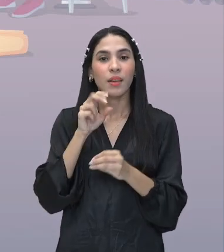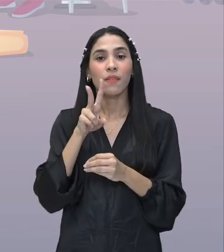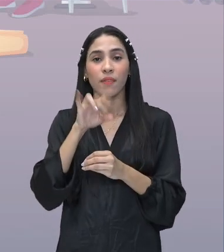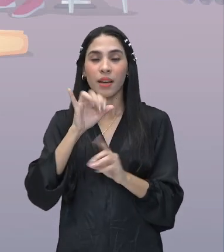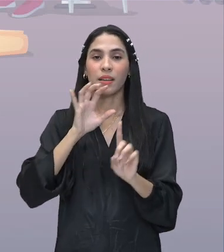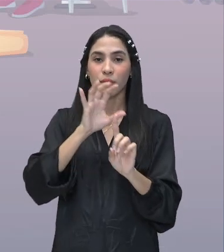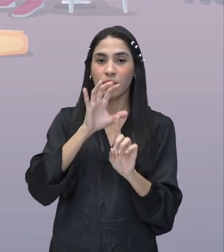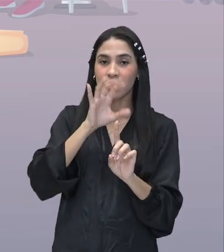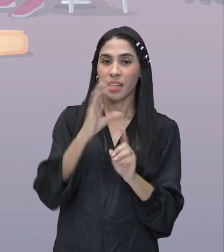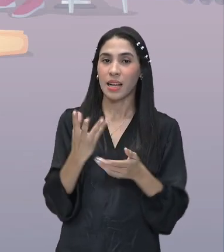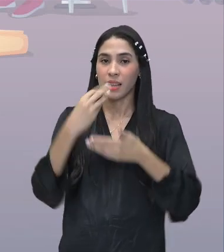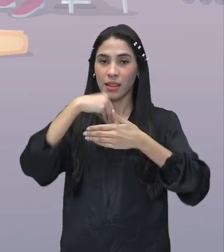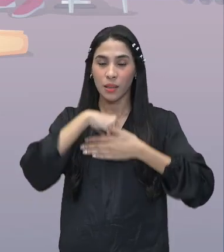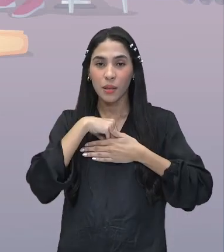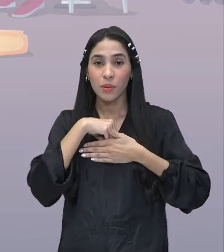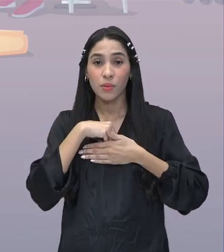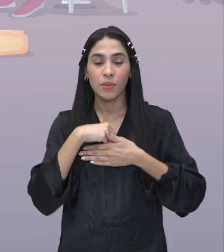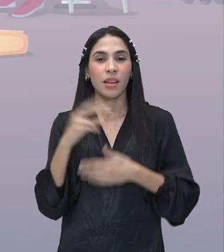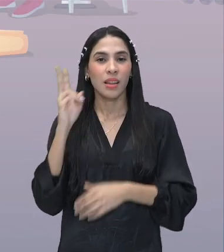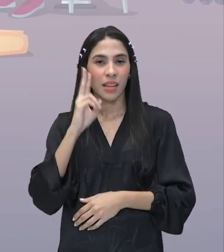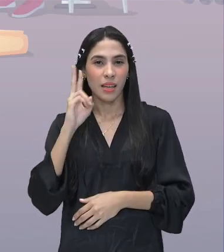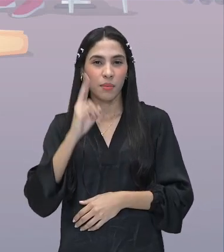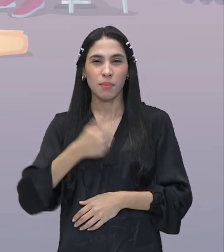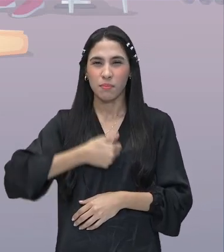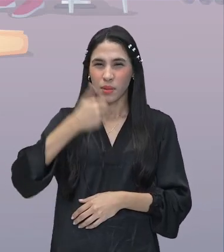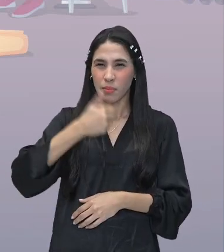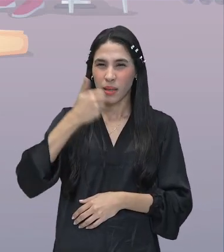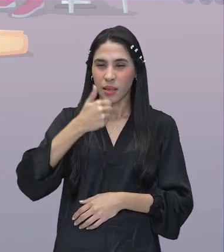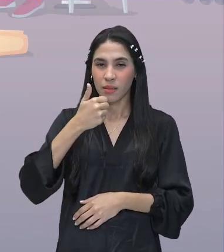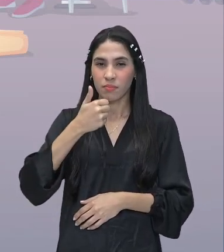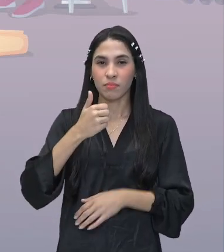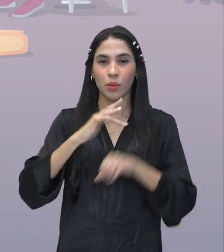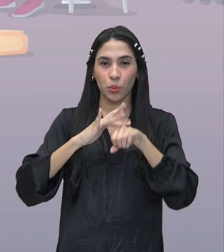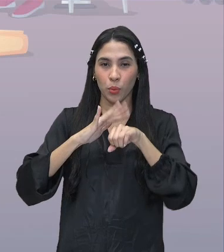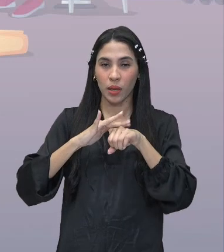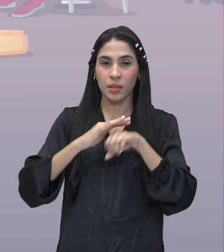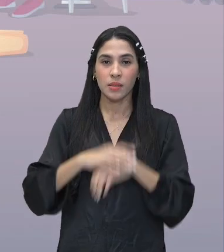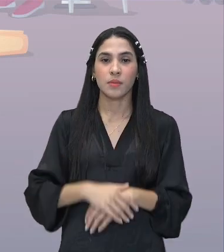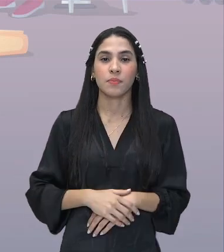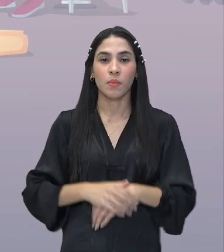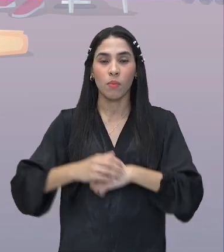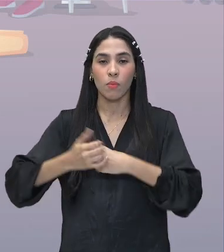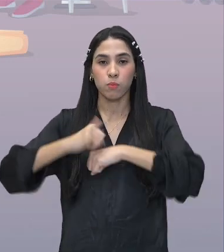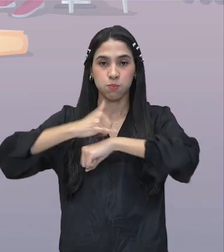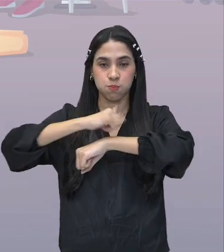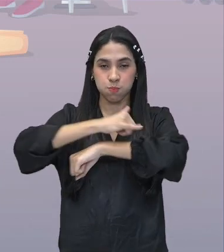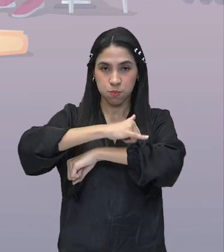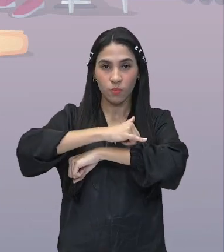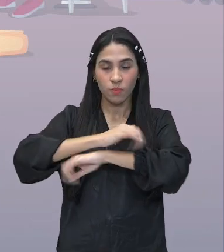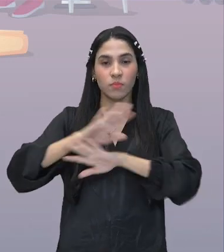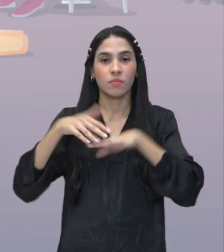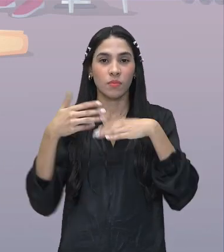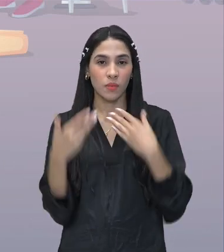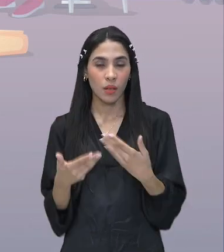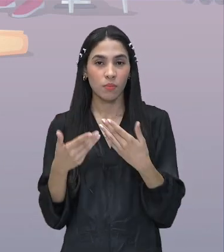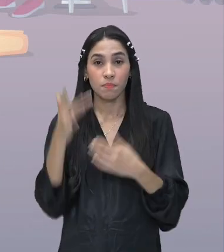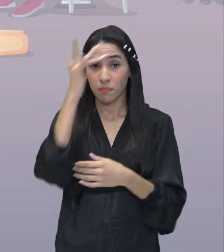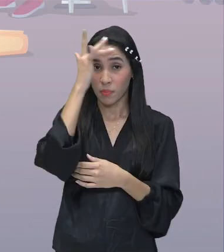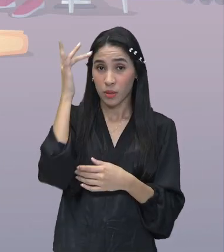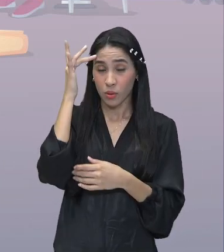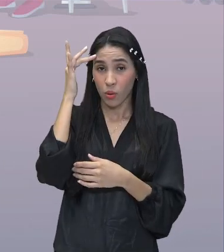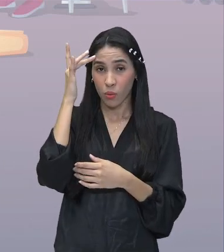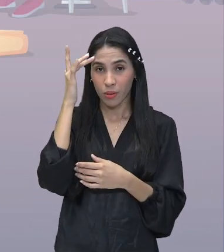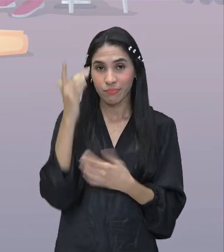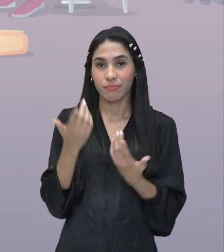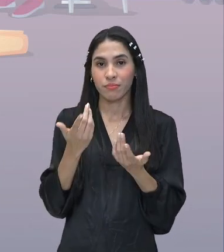saúde, ocasionando, lembra da primeira doença que eu apresentei para vocês, que foi a obesidade, né? Então, uma pessoa que não